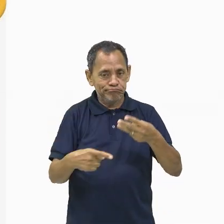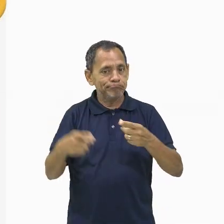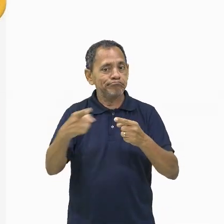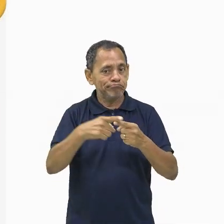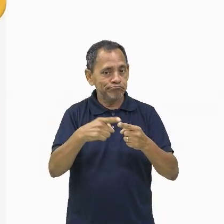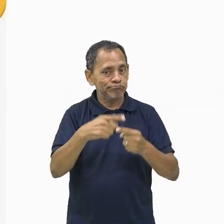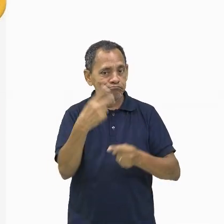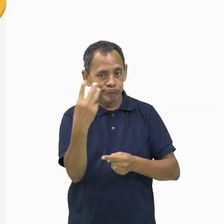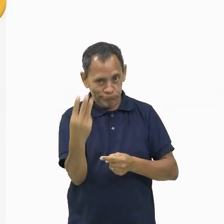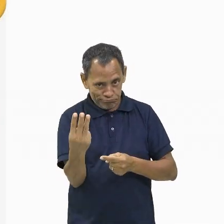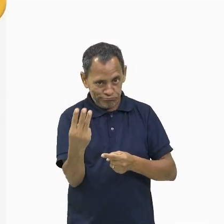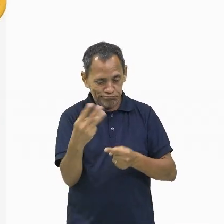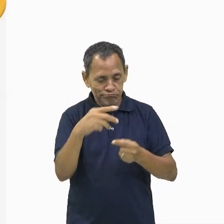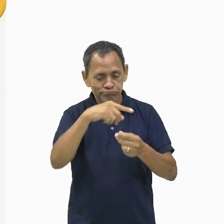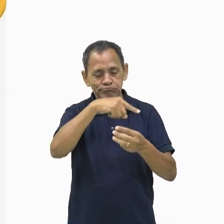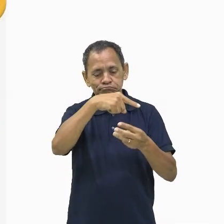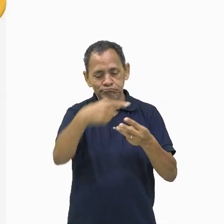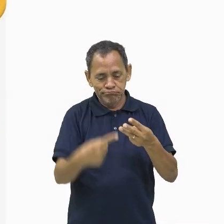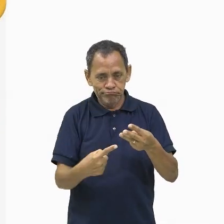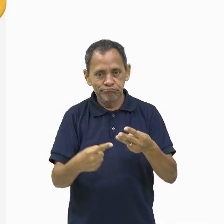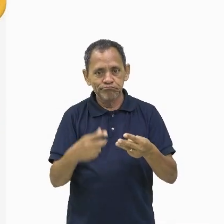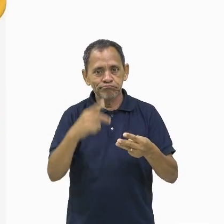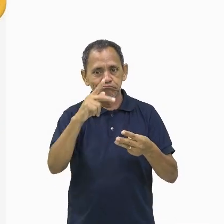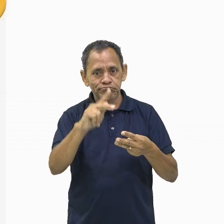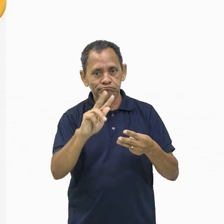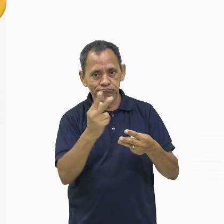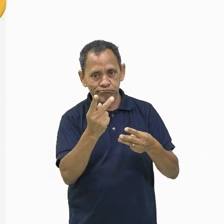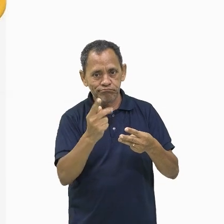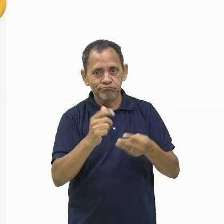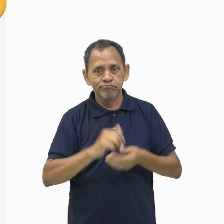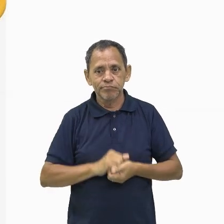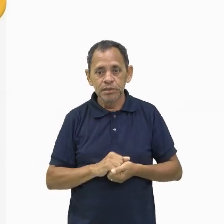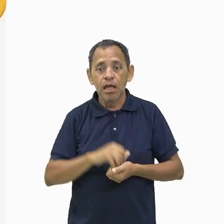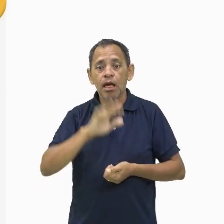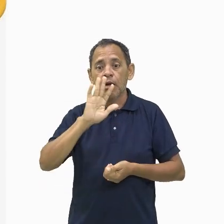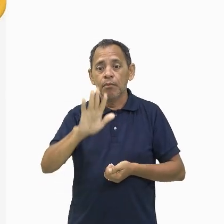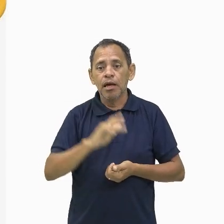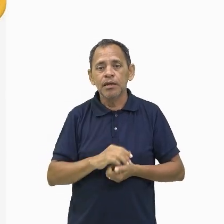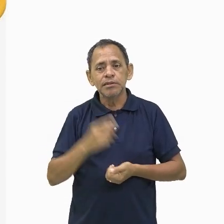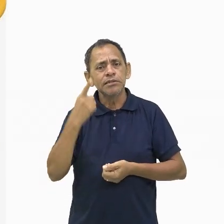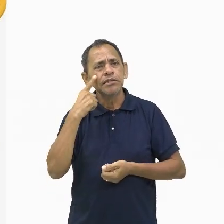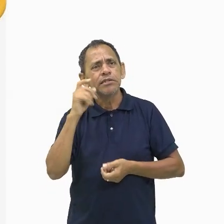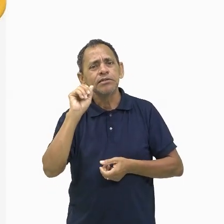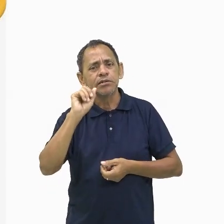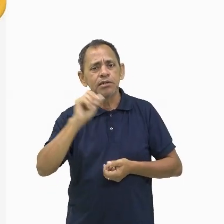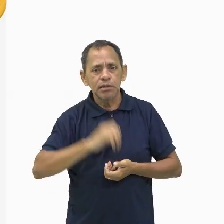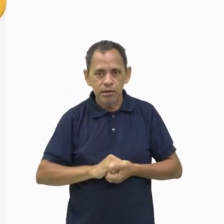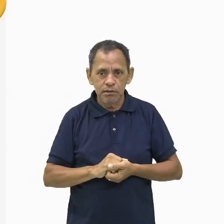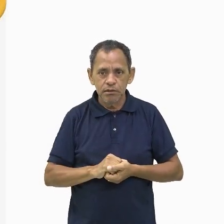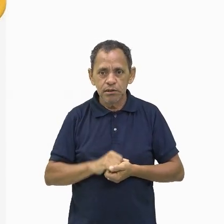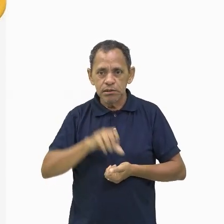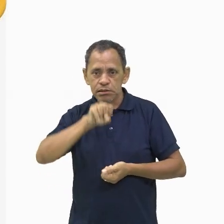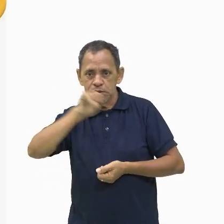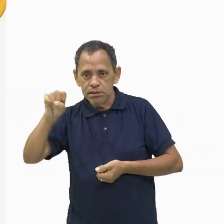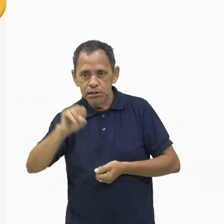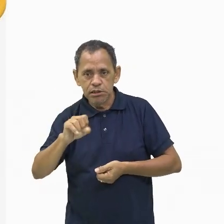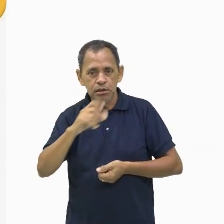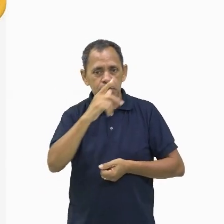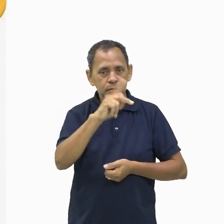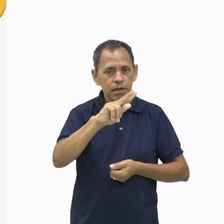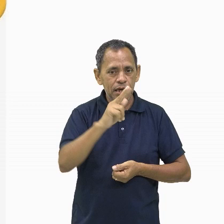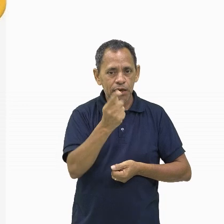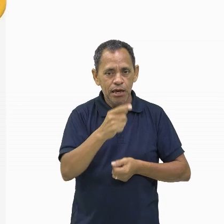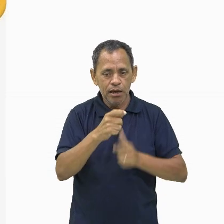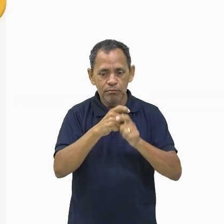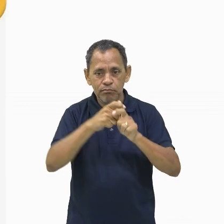aí de pH. Agora, é bem interessante isso, que quando o pH ele é maior